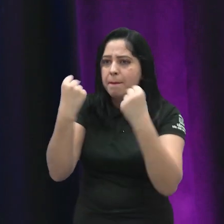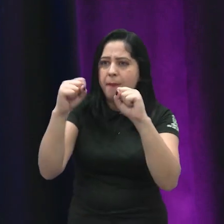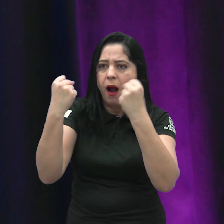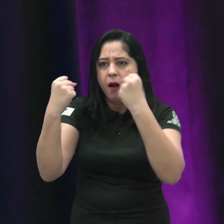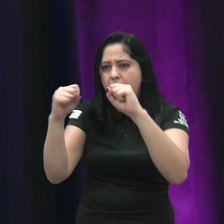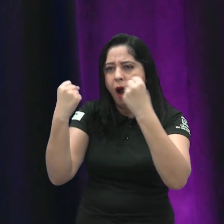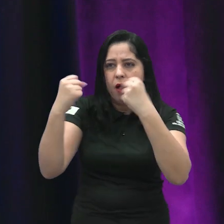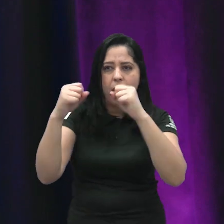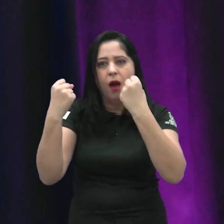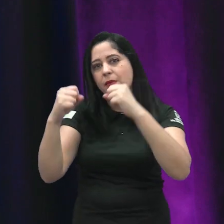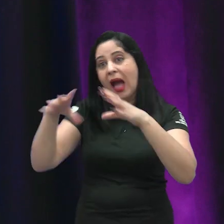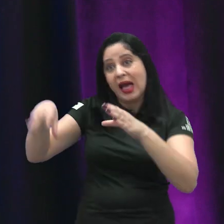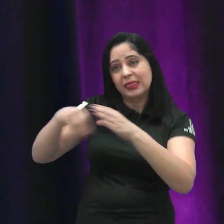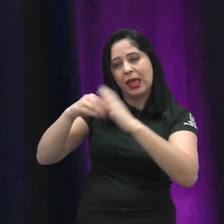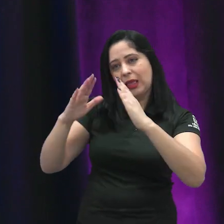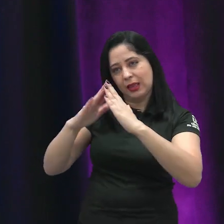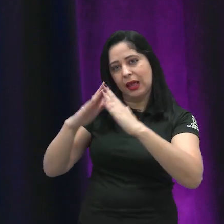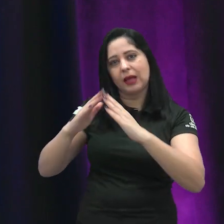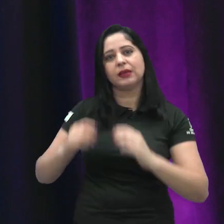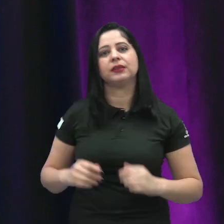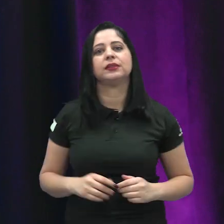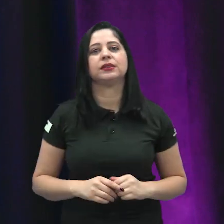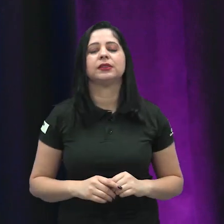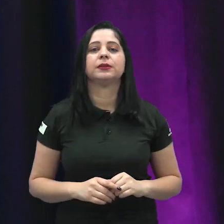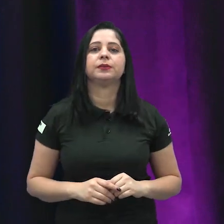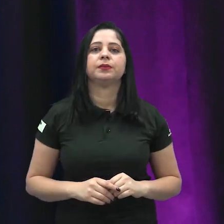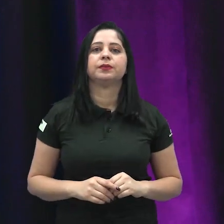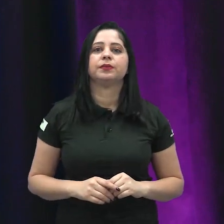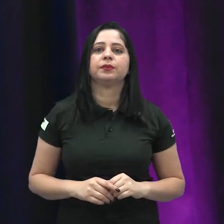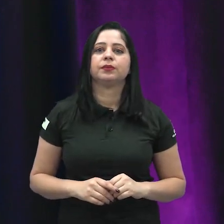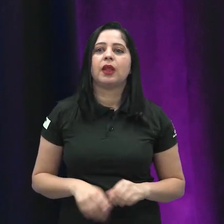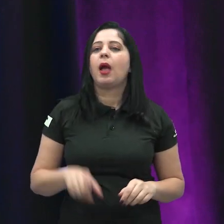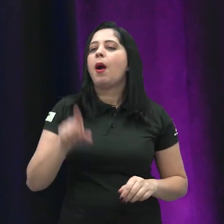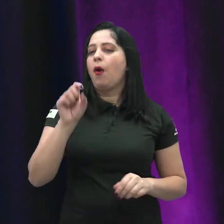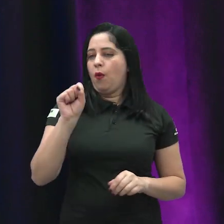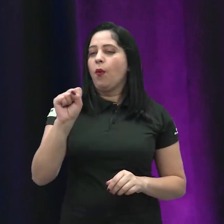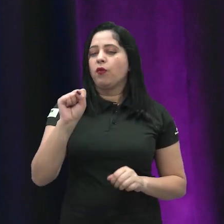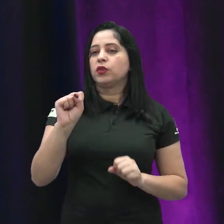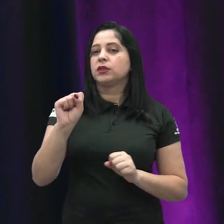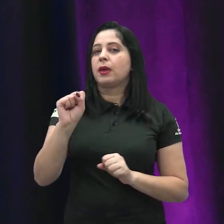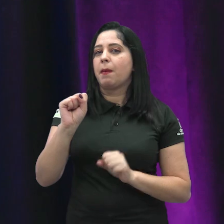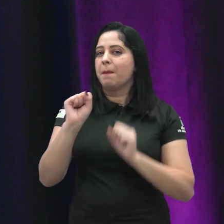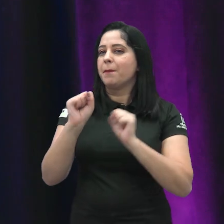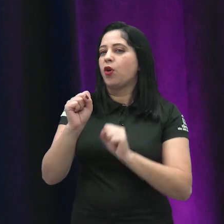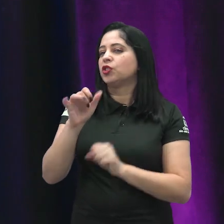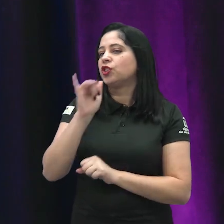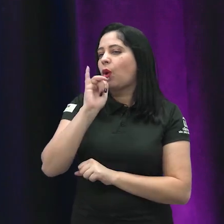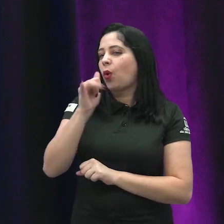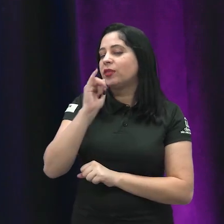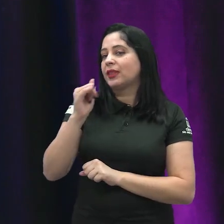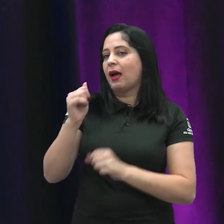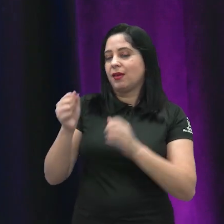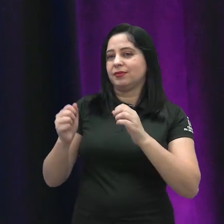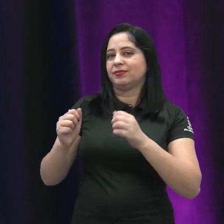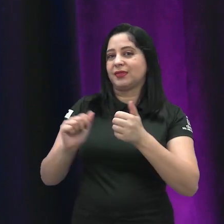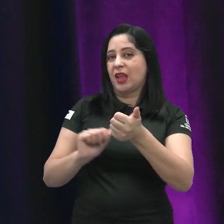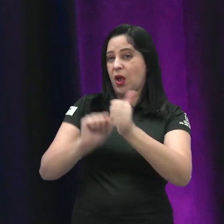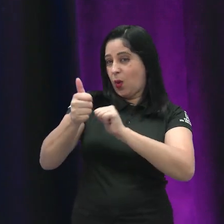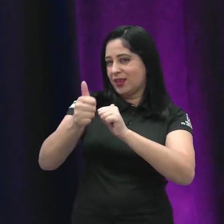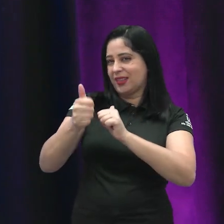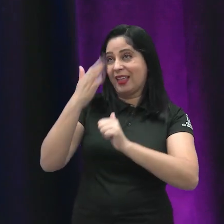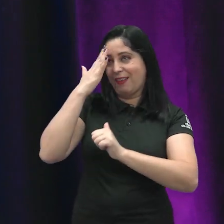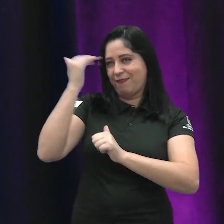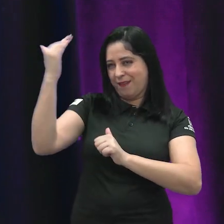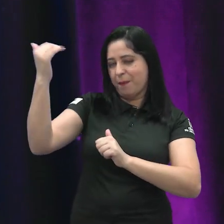como você pode praticar aí dentro da sua casa, né? Você poderia nos contar sobre algum atleta famoso, você já falou, né?